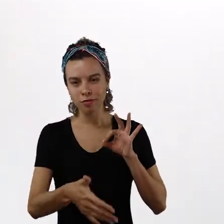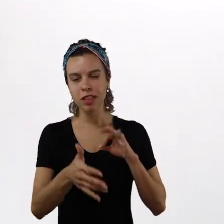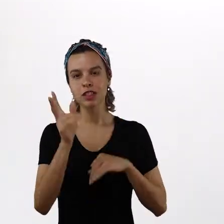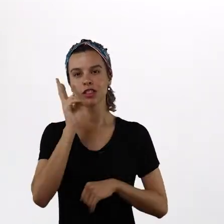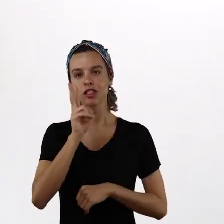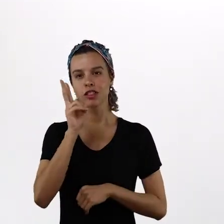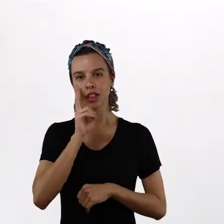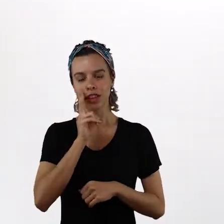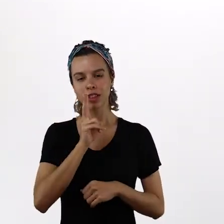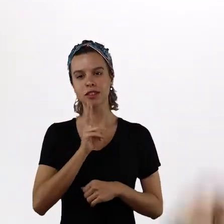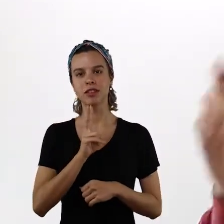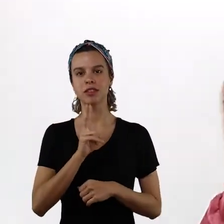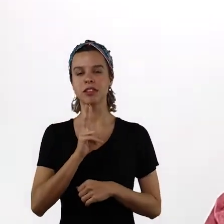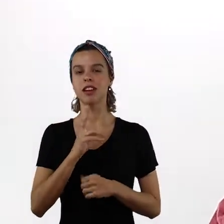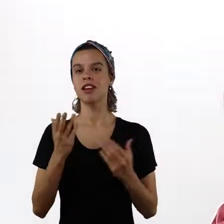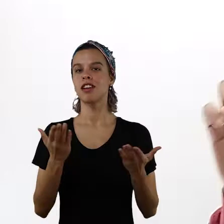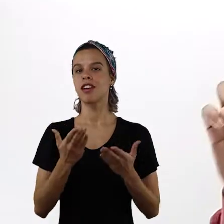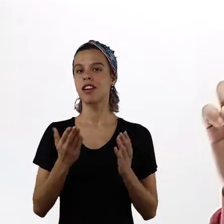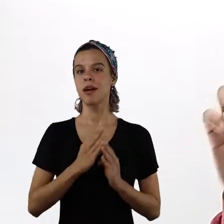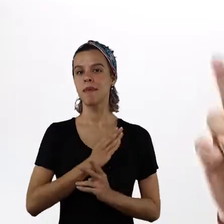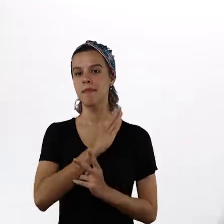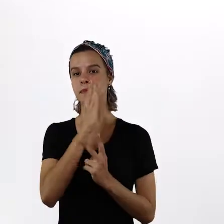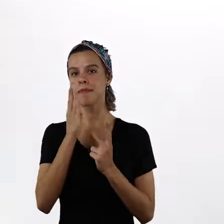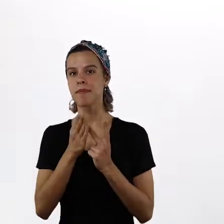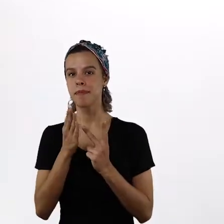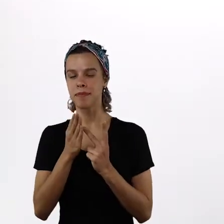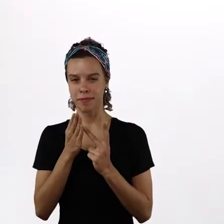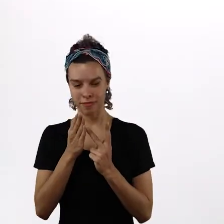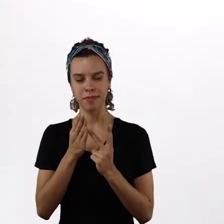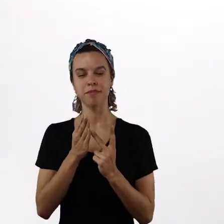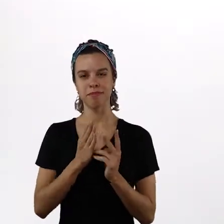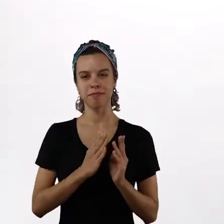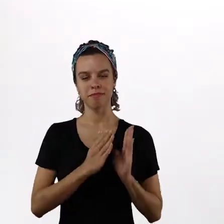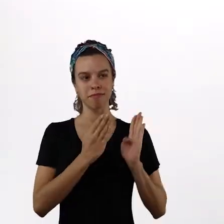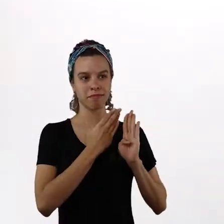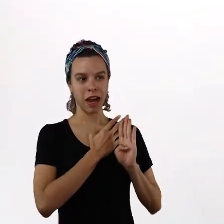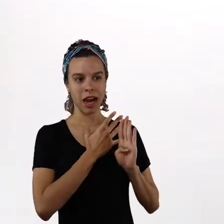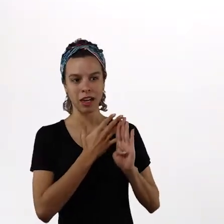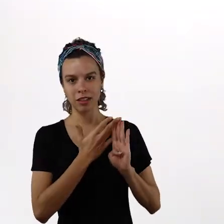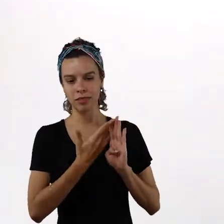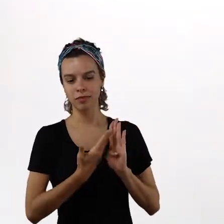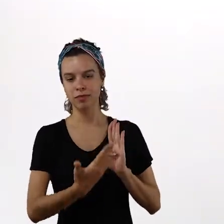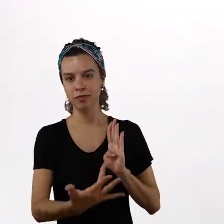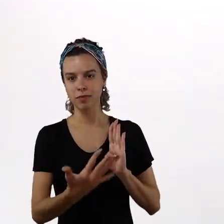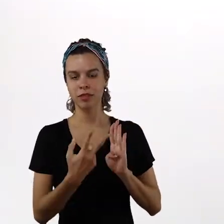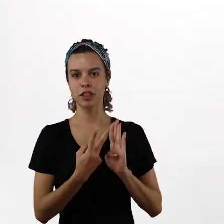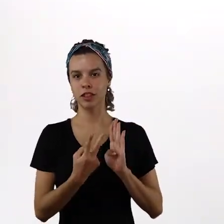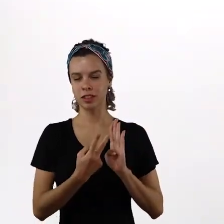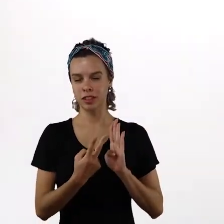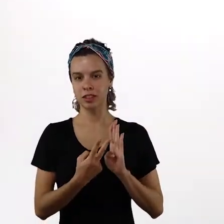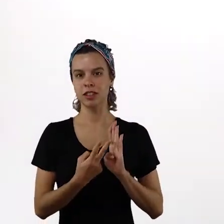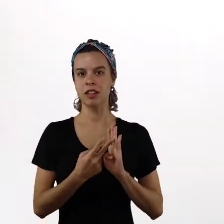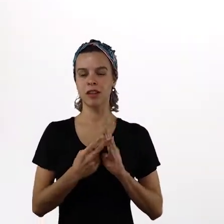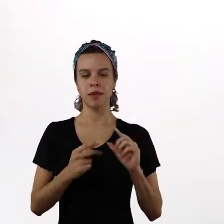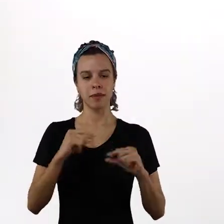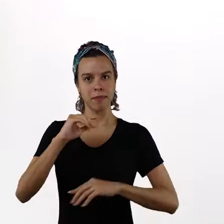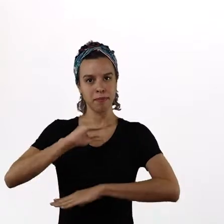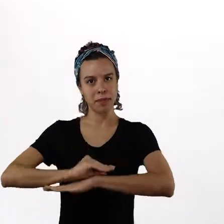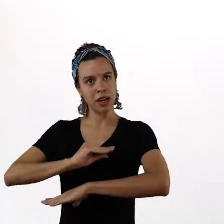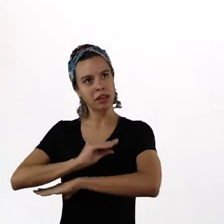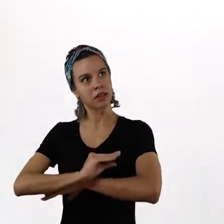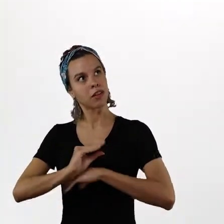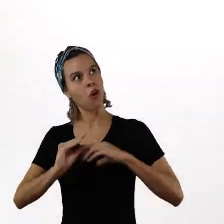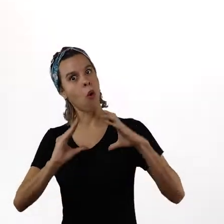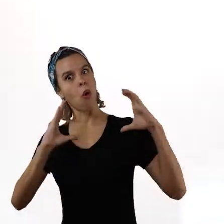nossa história, ou seja, segundo capítulo da história, a parte que falta em Conto Grande Ó.